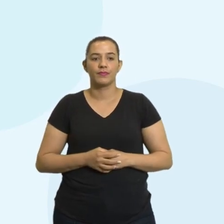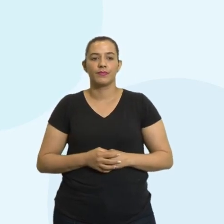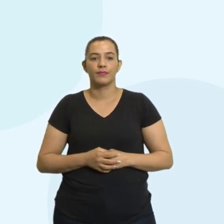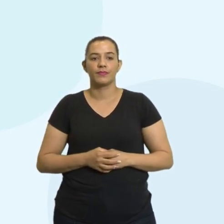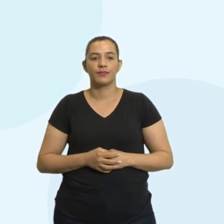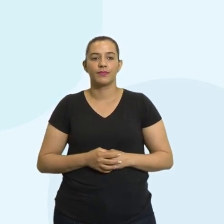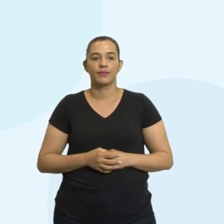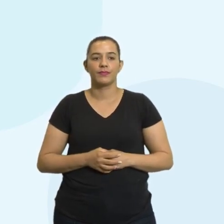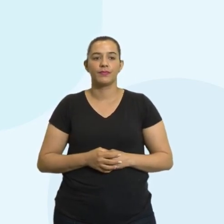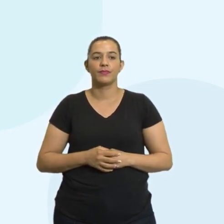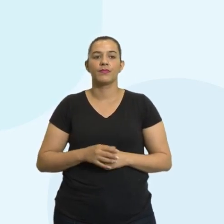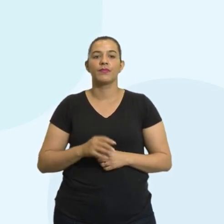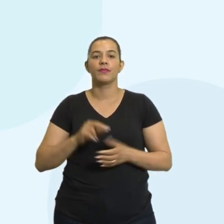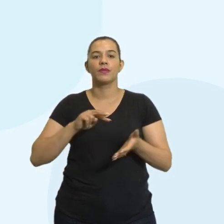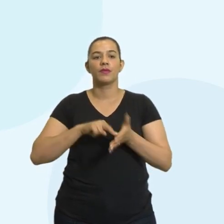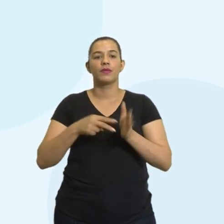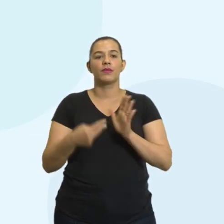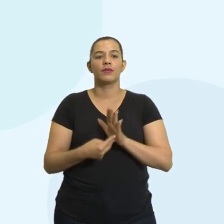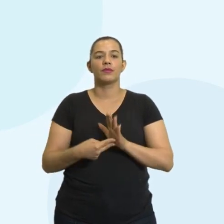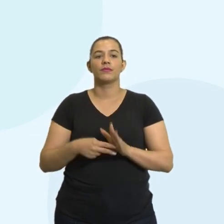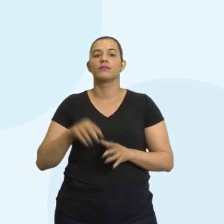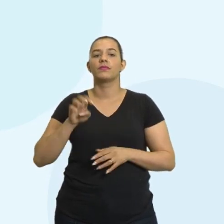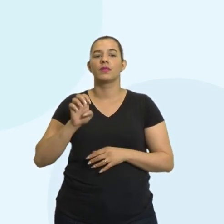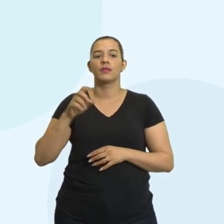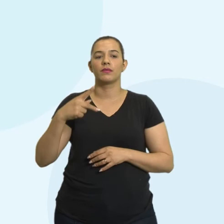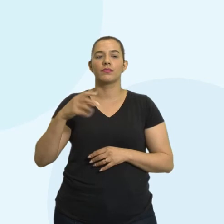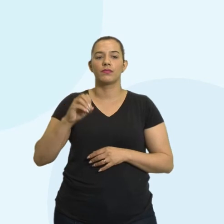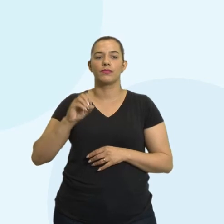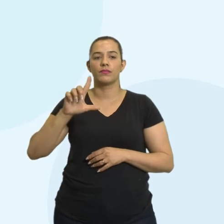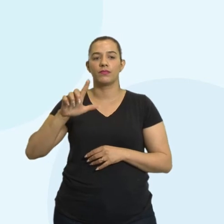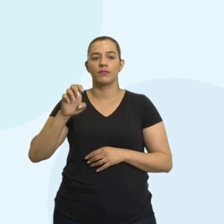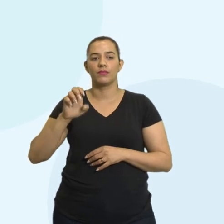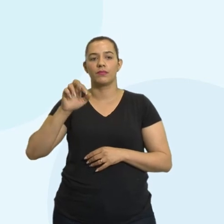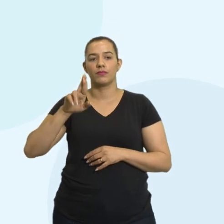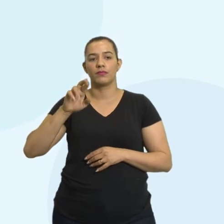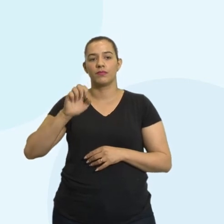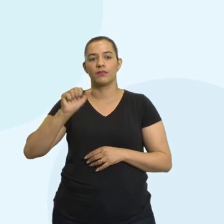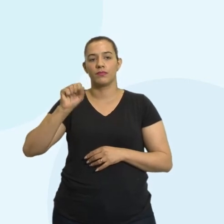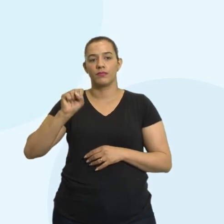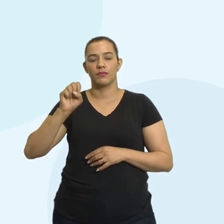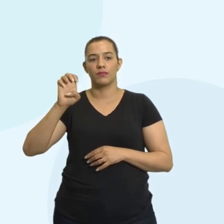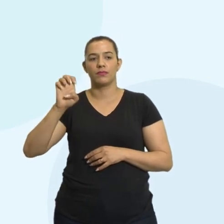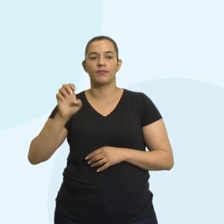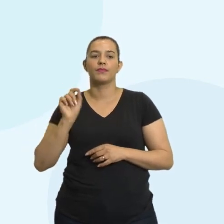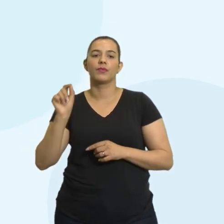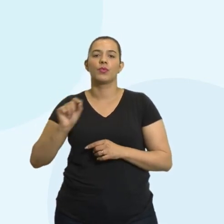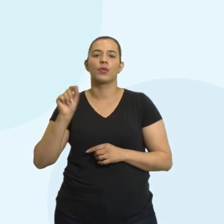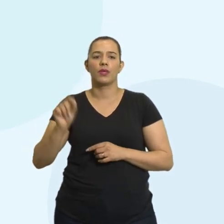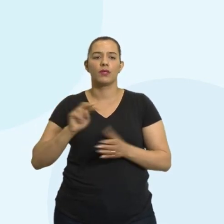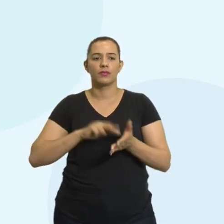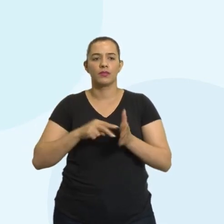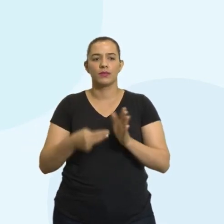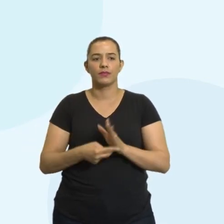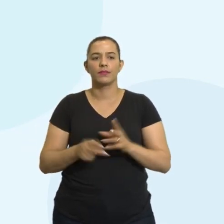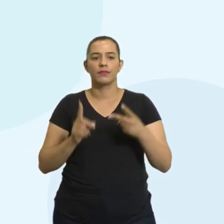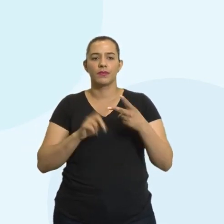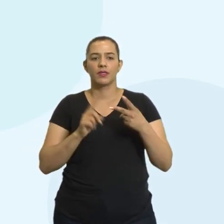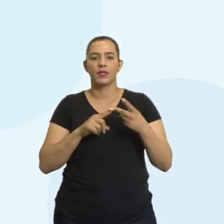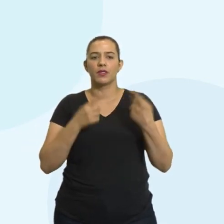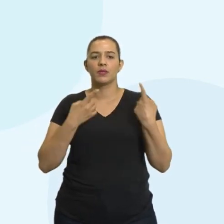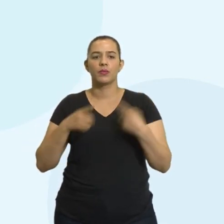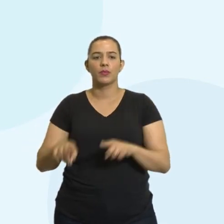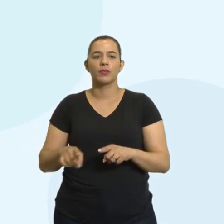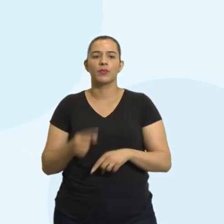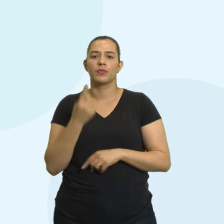Vamos lá. O que significa empoleirar-se? Quem era a inimiga do galo e das galinhas? E por quê?